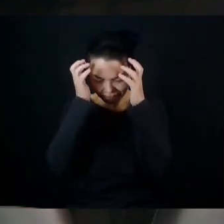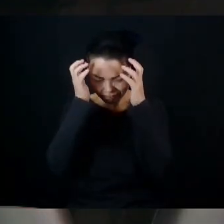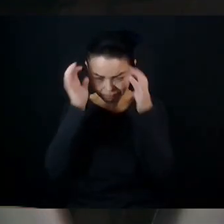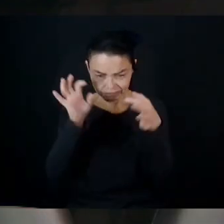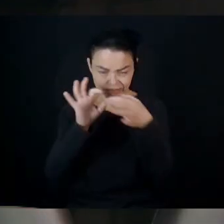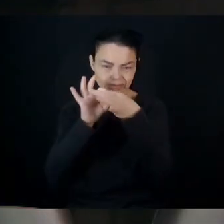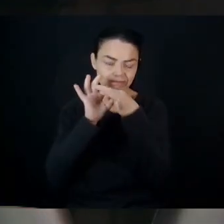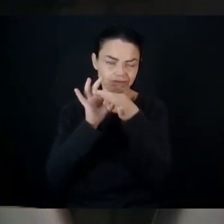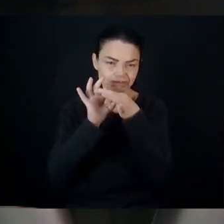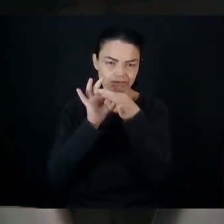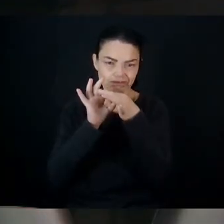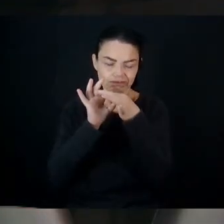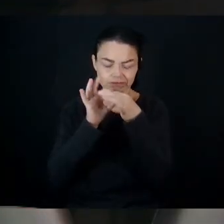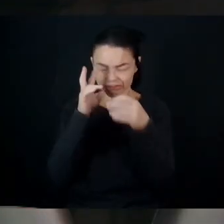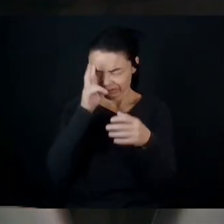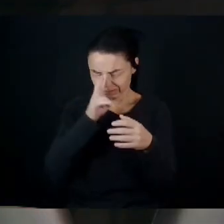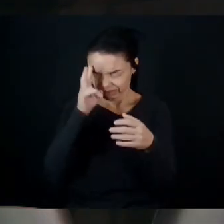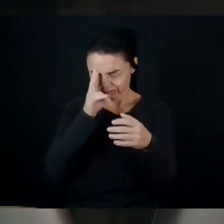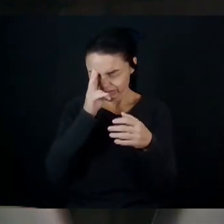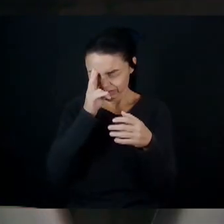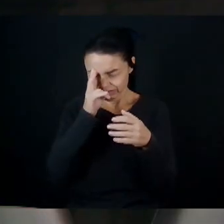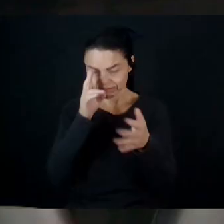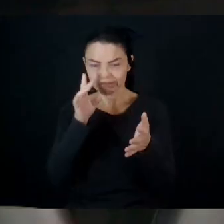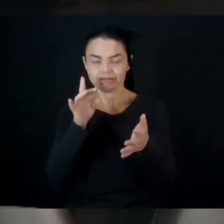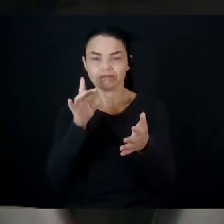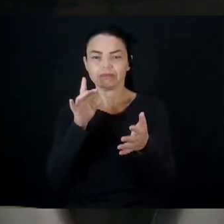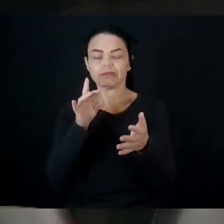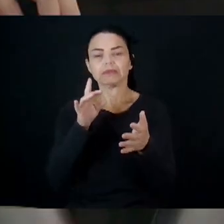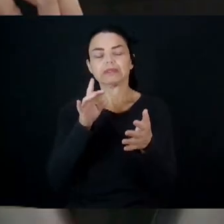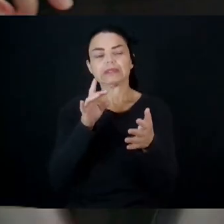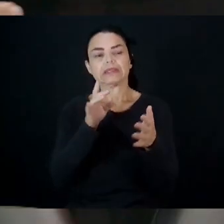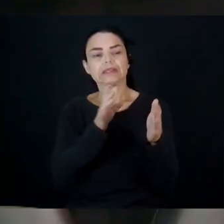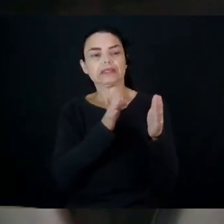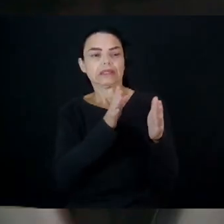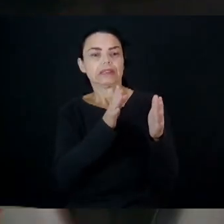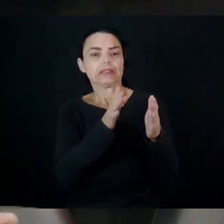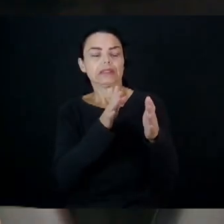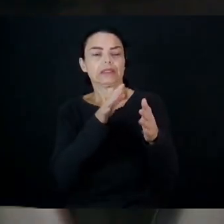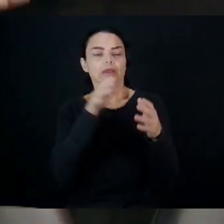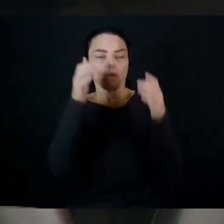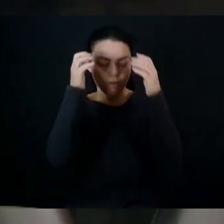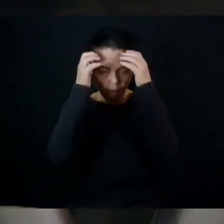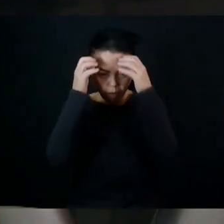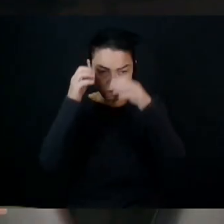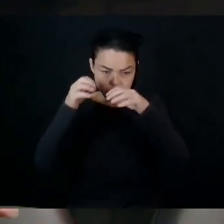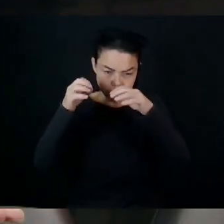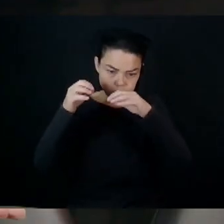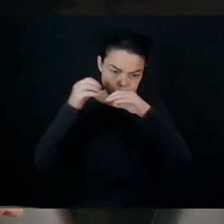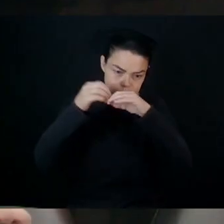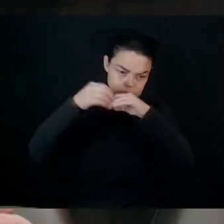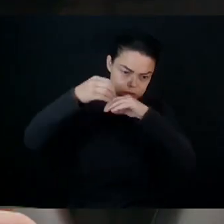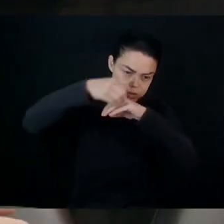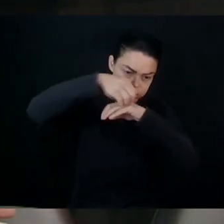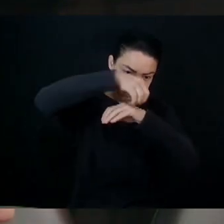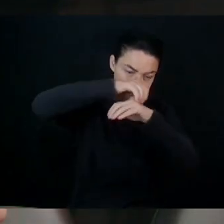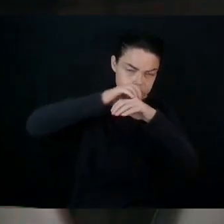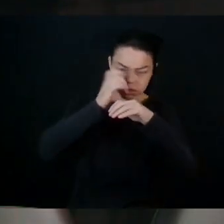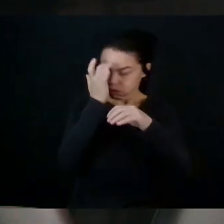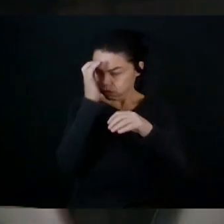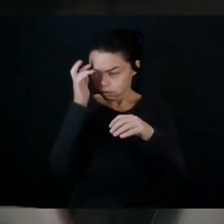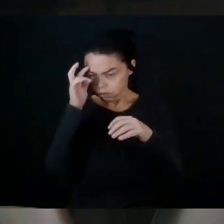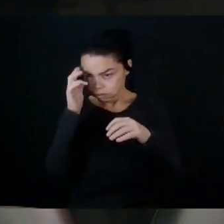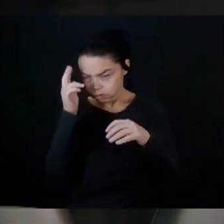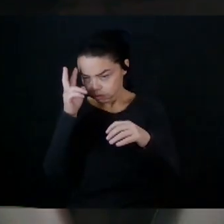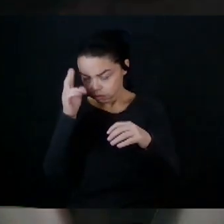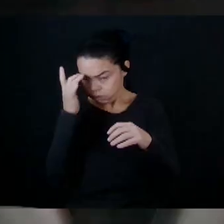aquela recordação, aquele fato, aquele episódio, com mais áreas cerebrais. Então, fica mais fácil de você lembrar uma situação que